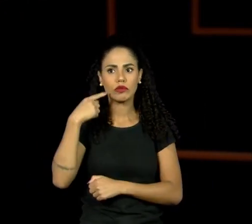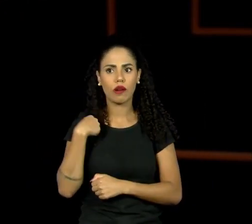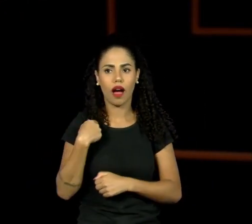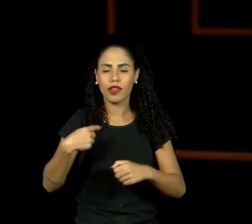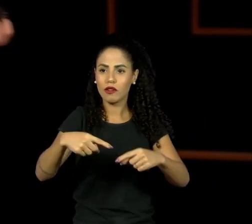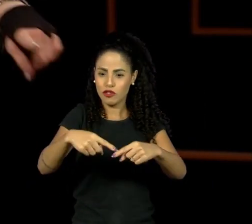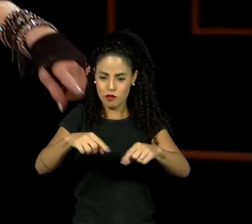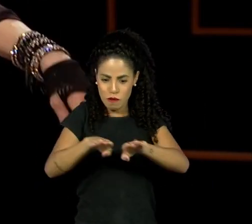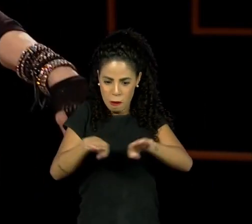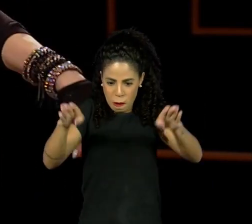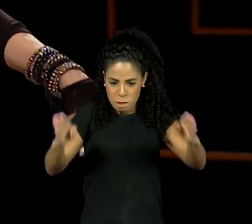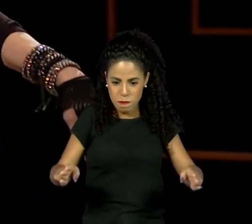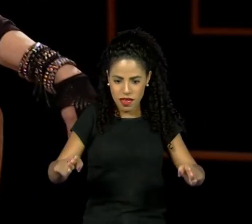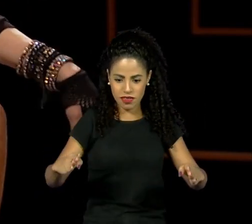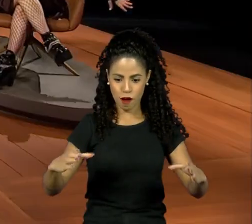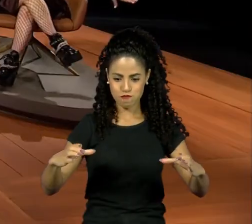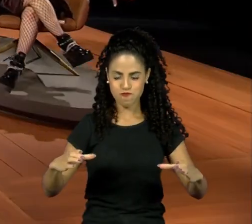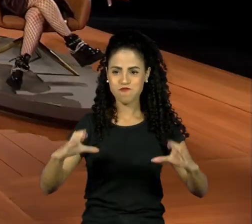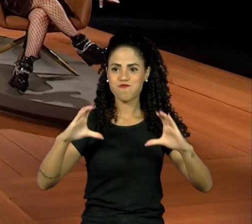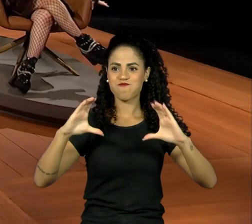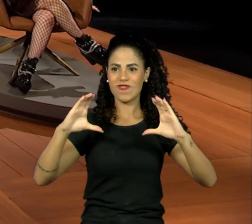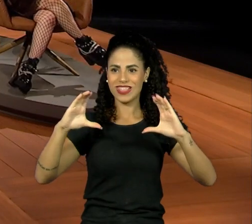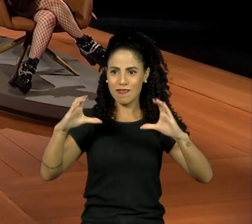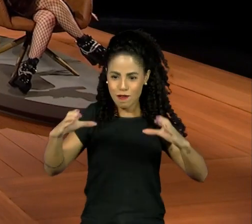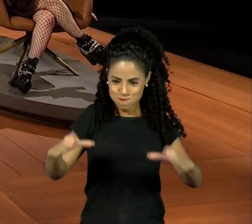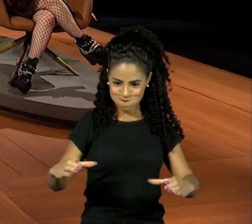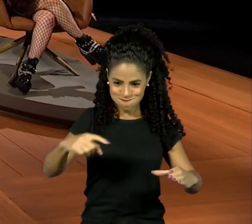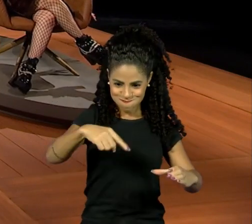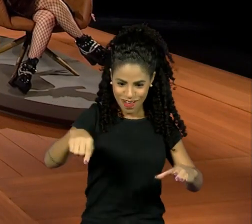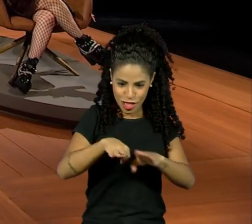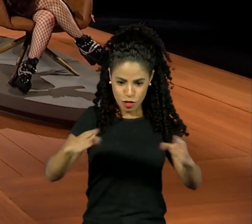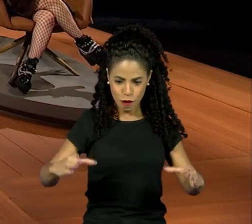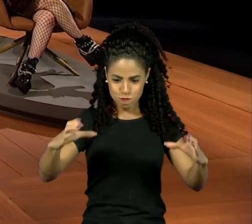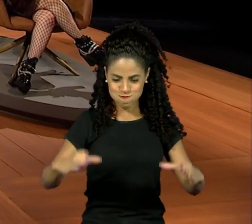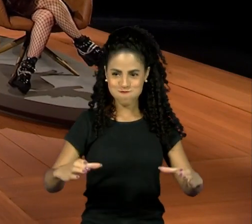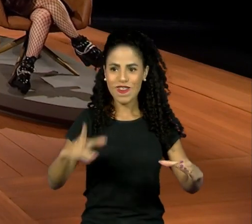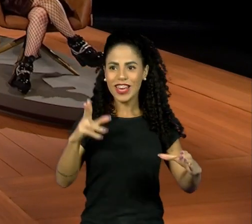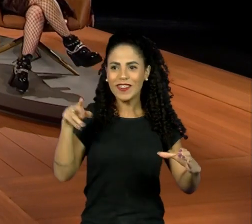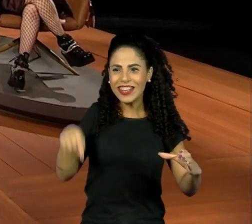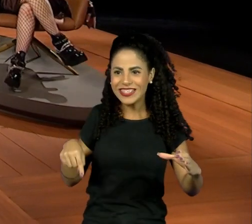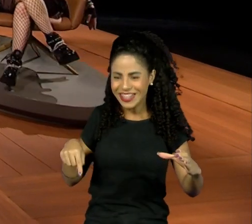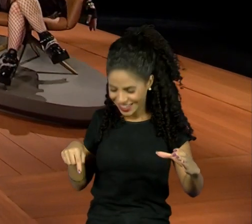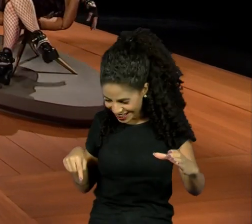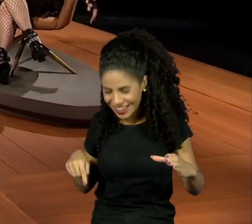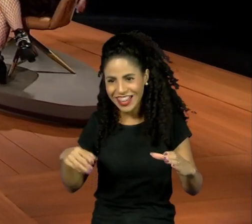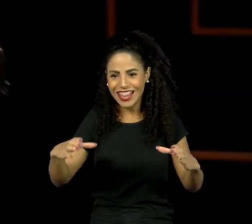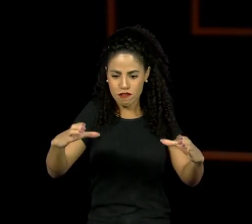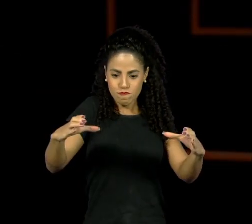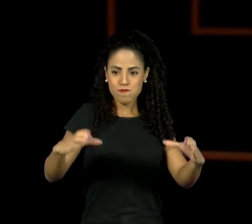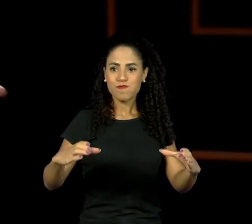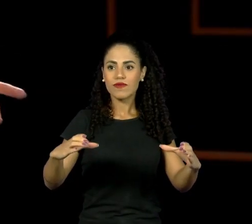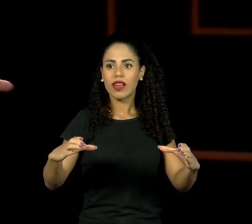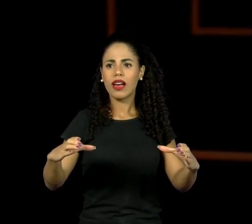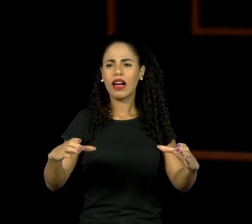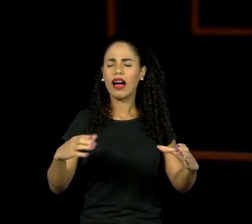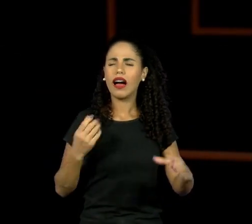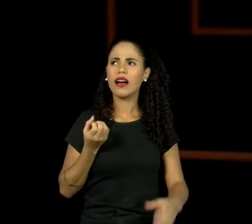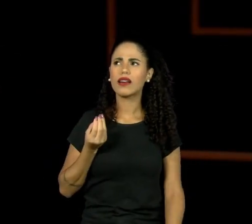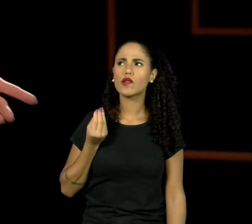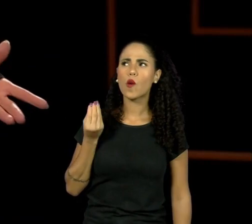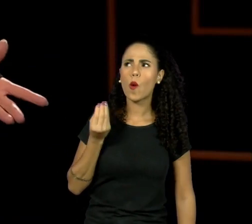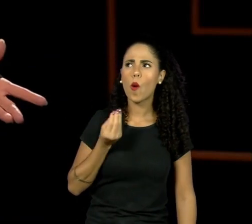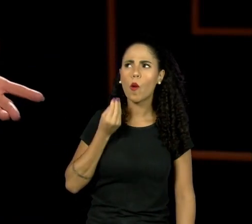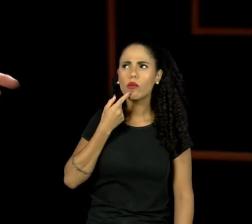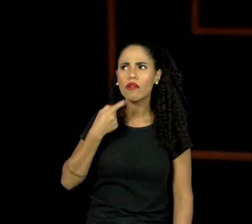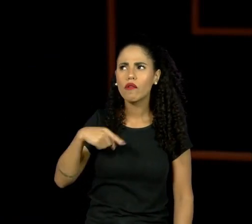mesa oval igual esse palco que nós estamos em cima. E aí eu falei, como é que eu vou? Eu falei, eu